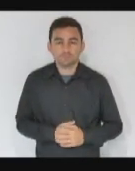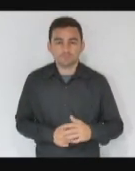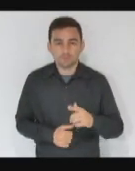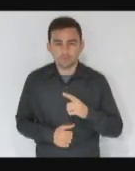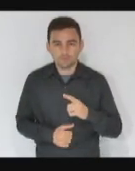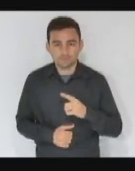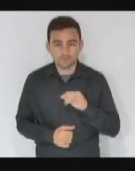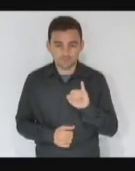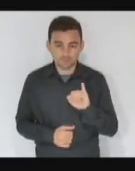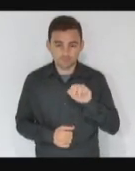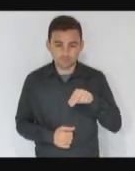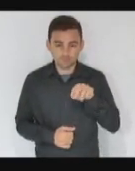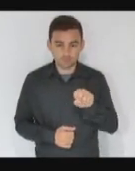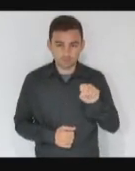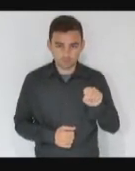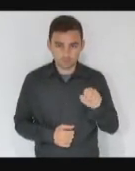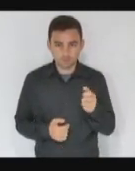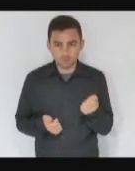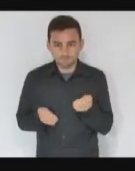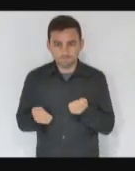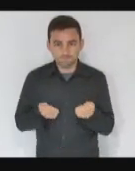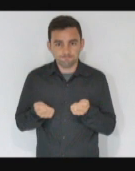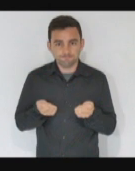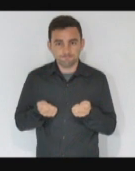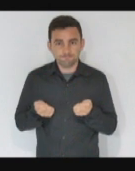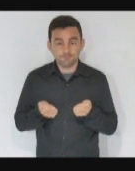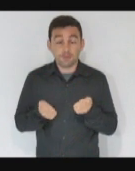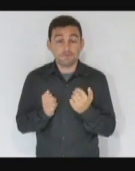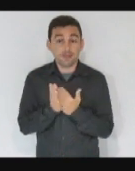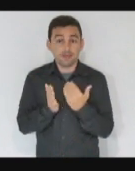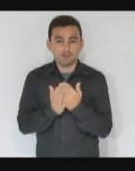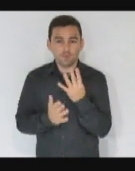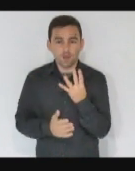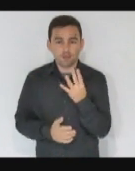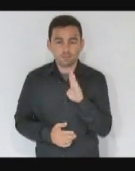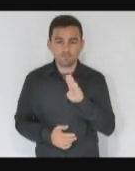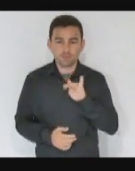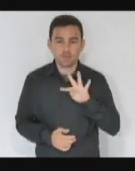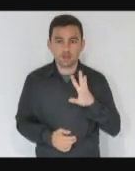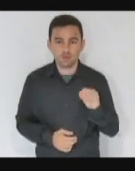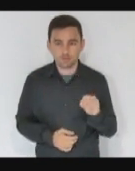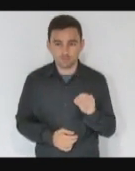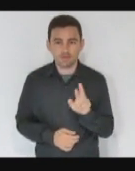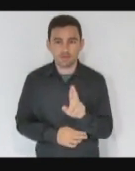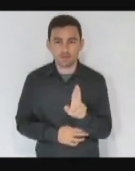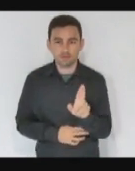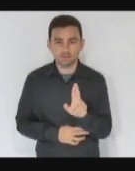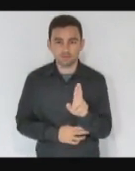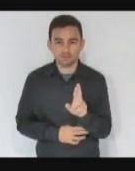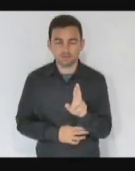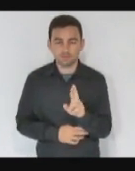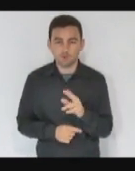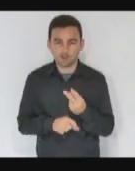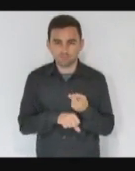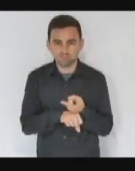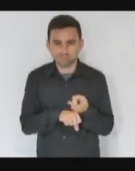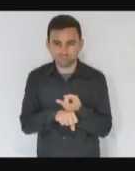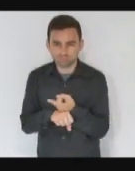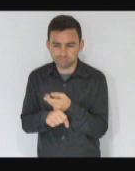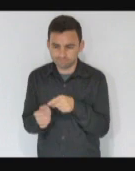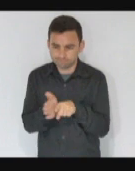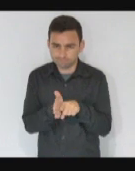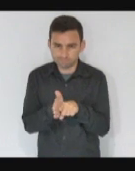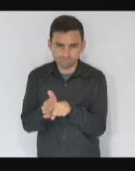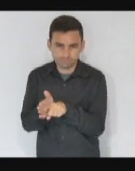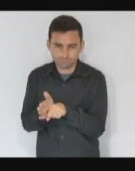INSS economizou mais de 4 bilhões de reais com pente fino nos benefícios.